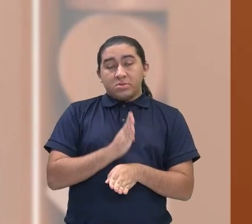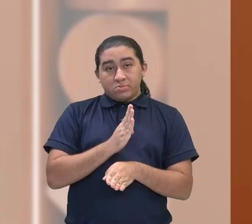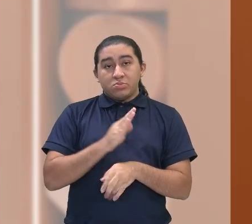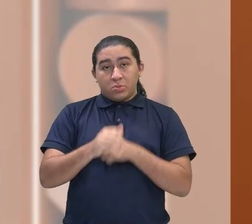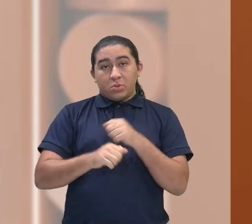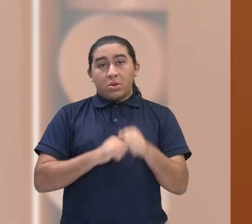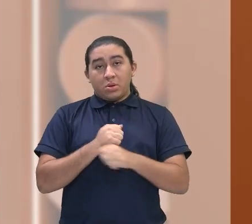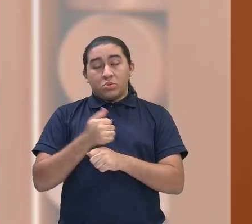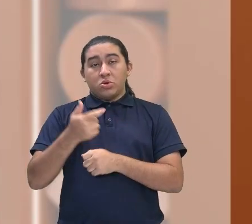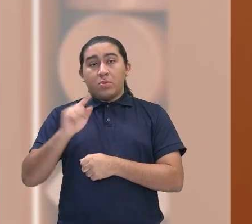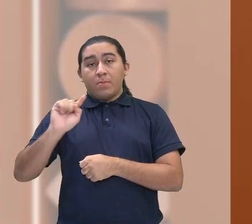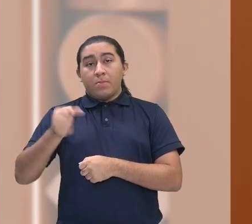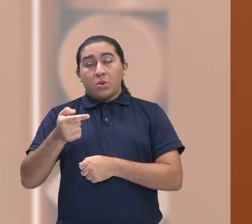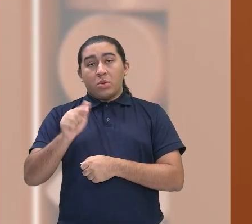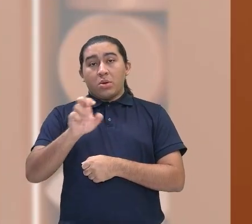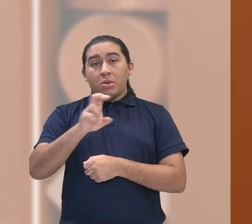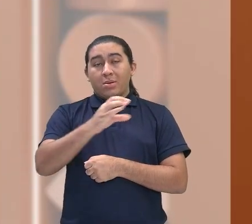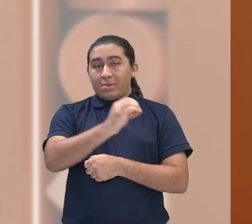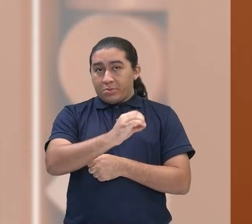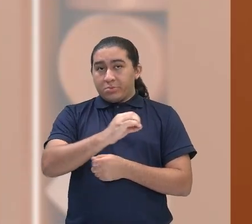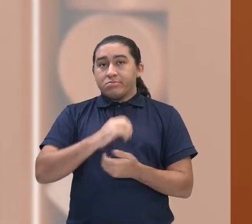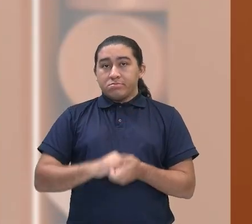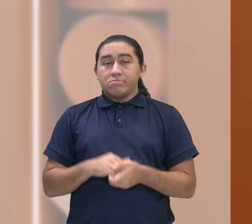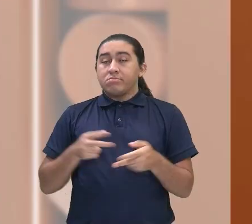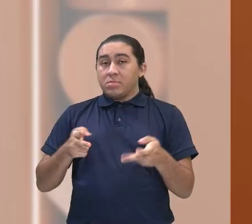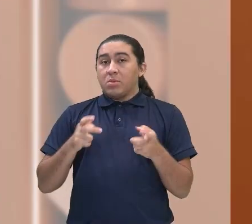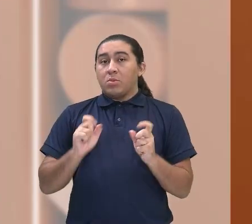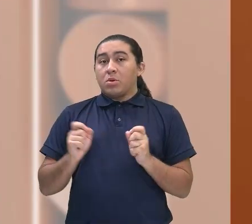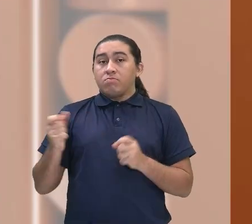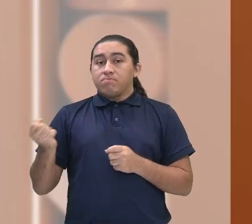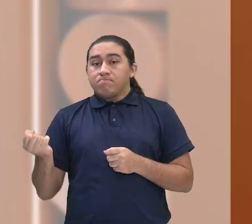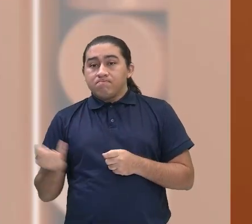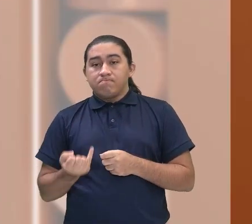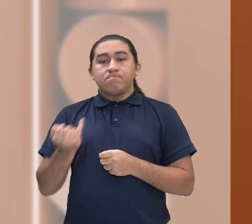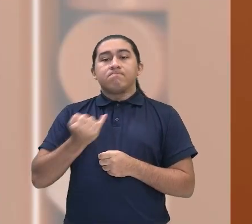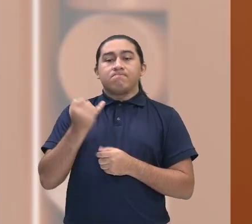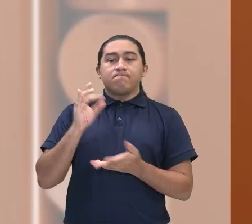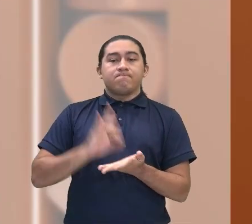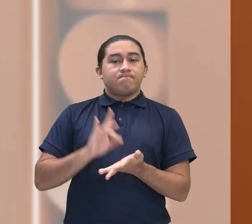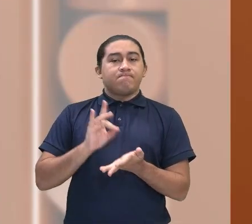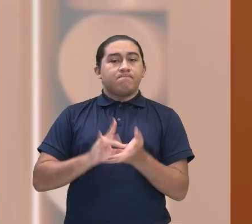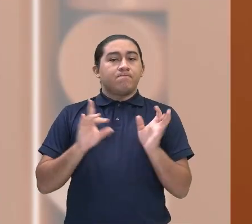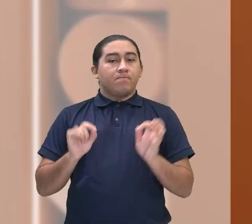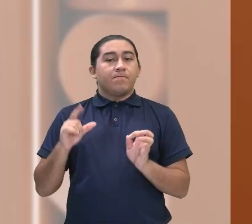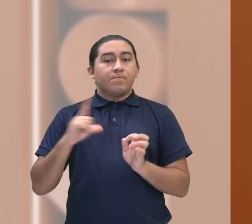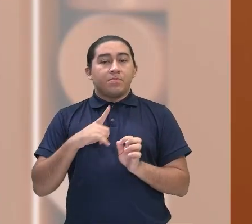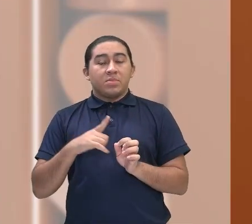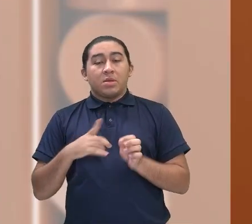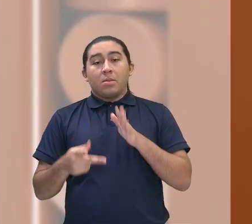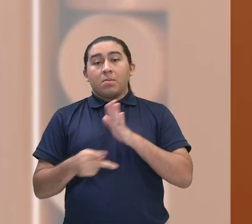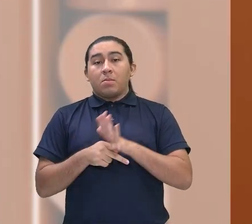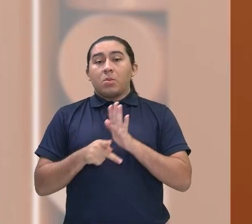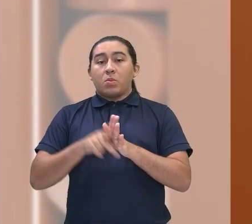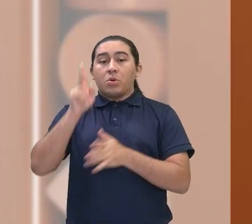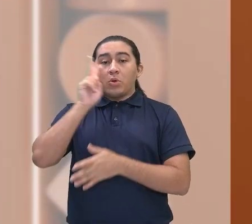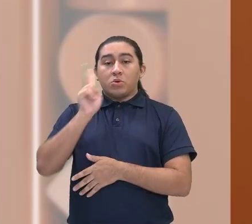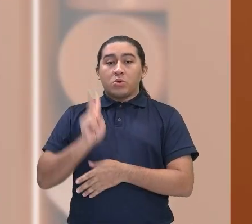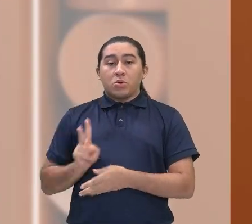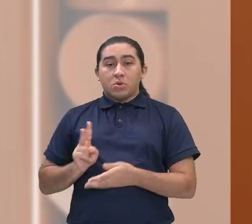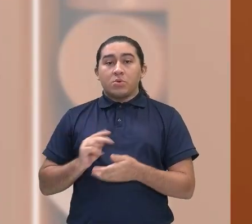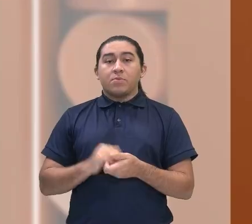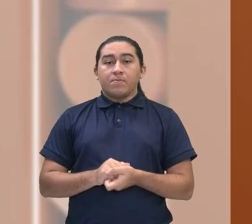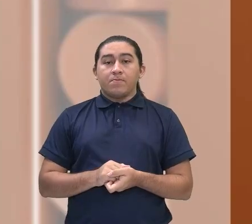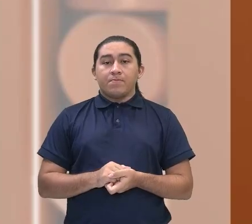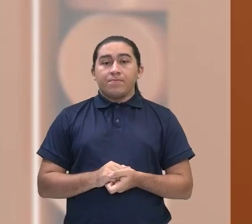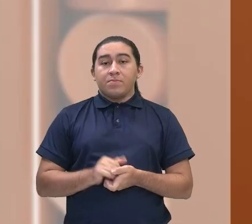importância, né, da preservação das fontes históricas. Então, quando, por